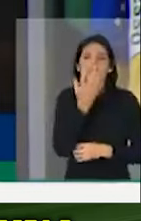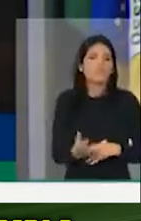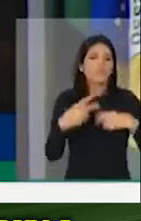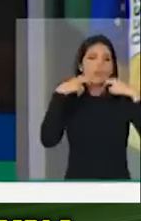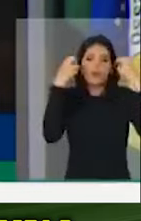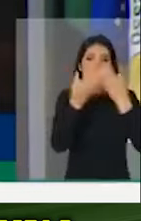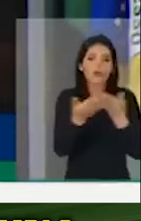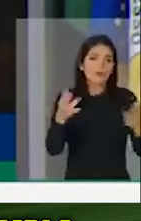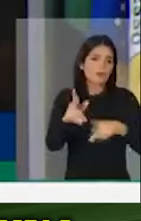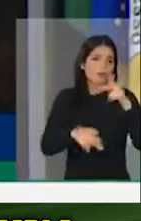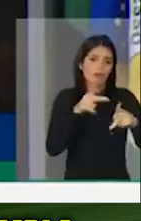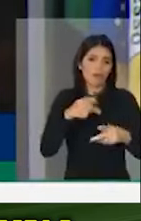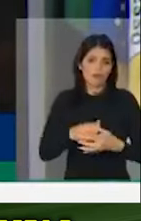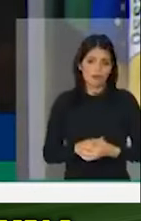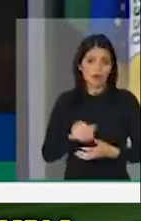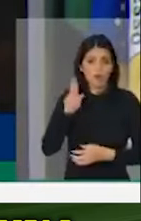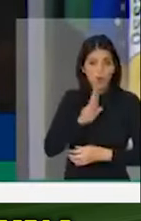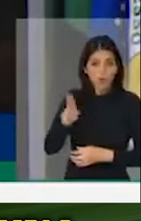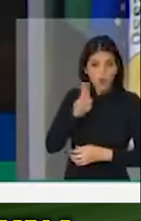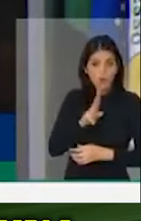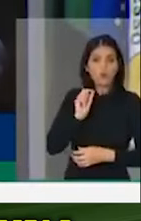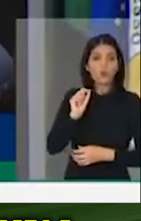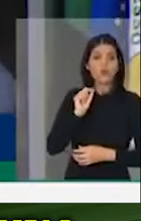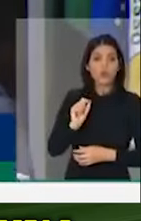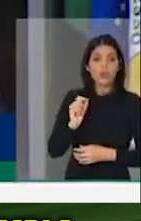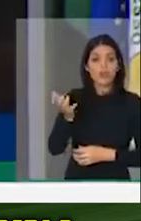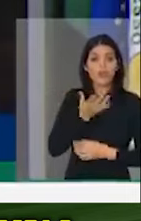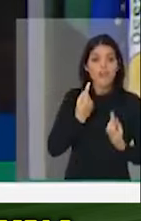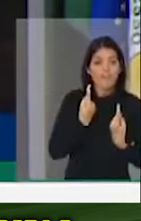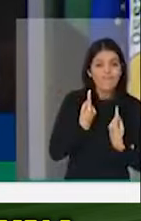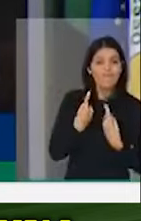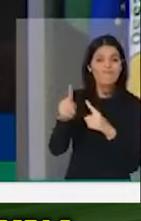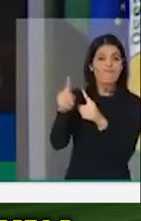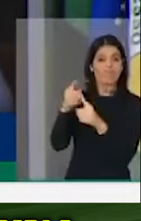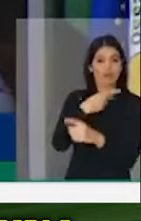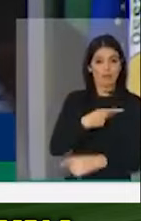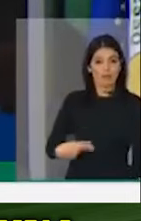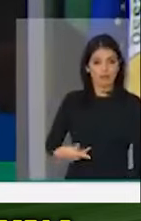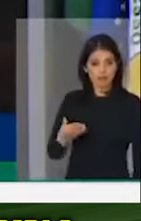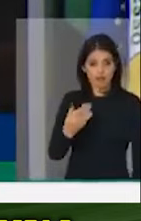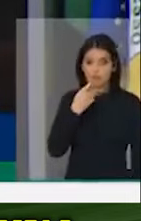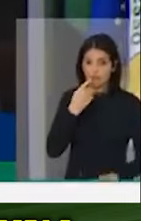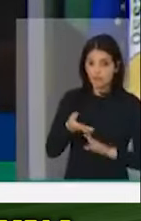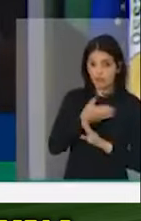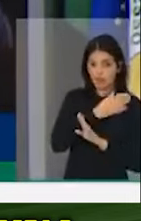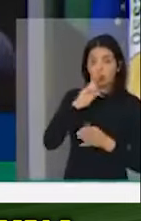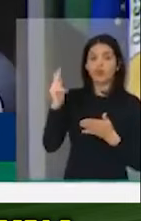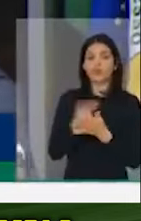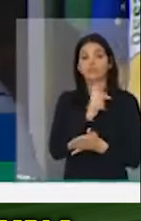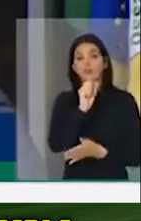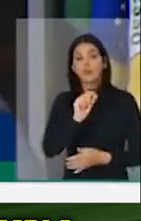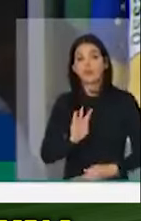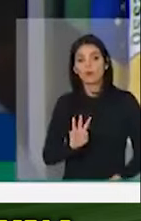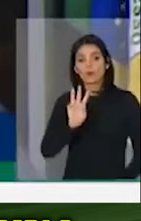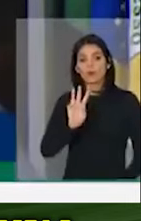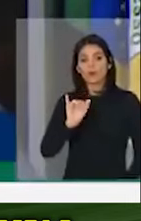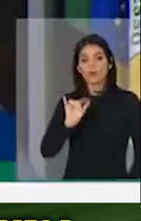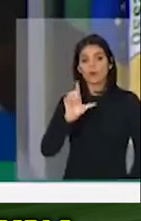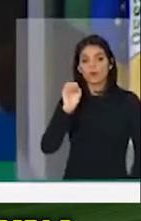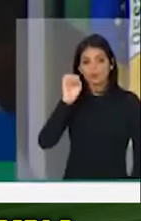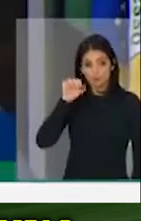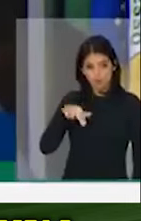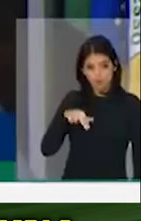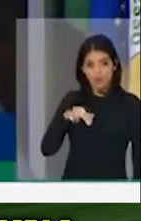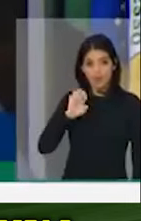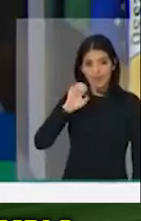Utilizam um duplo padrão para poder estar atacando o presidente. Recentemente, Wilson Witzel, ex-governador do